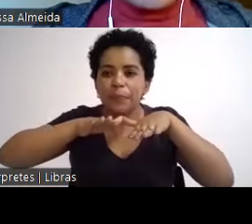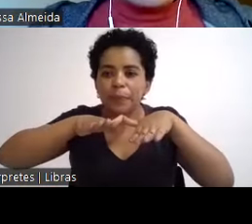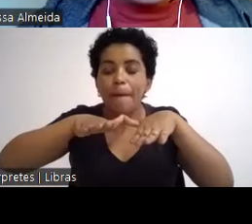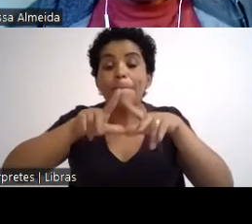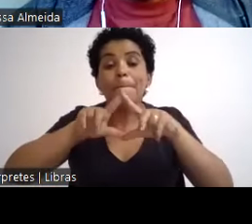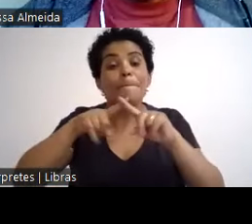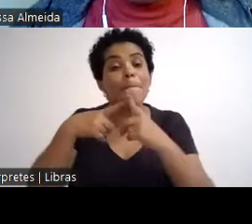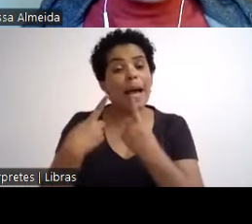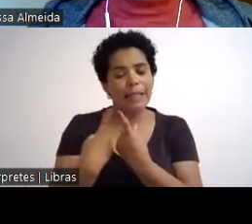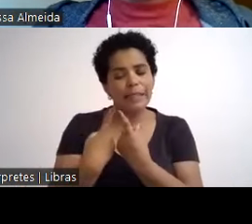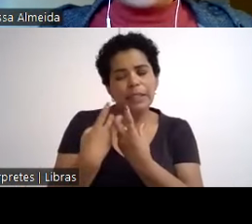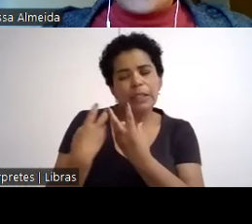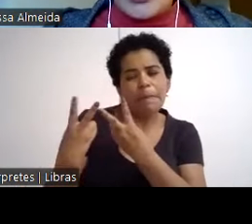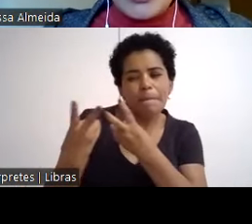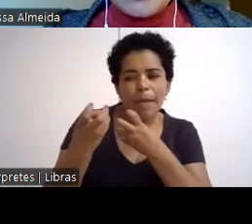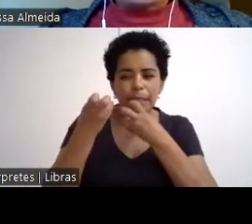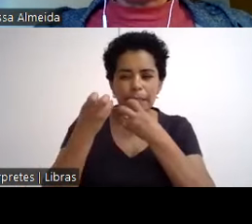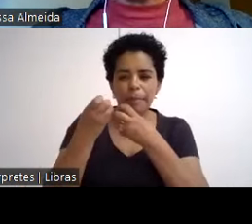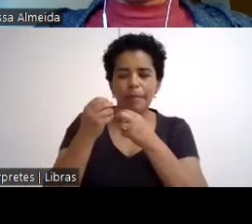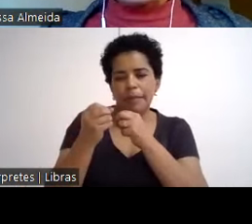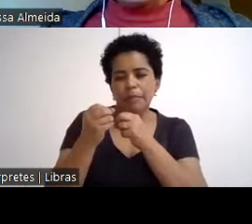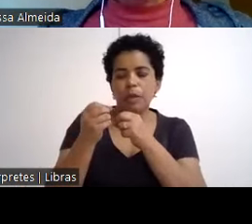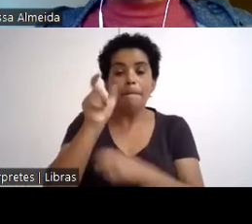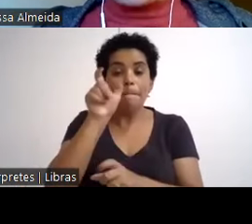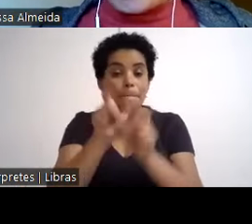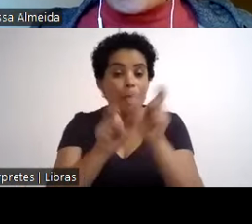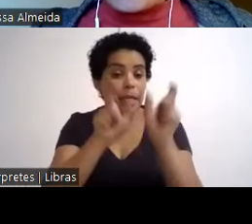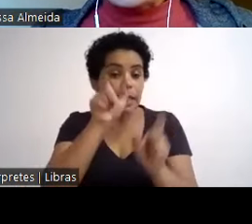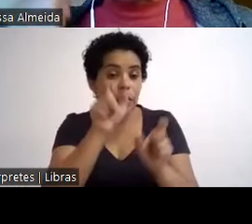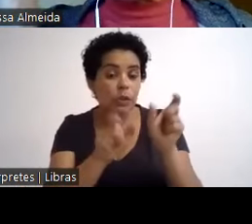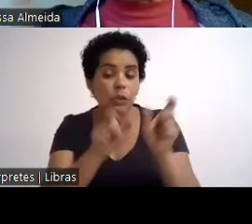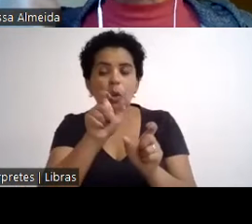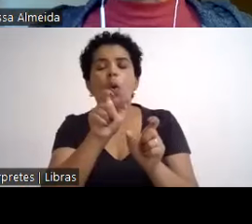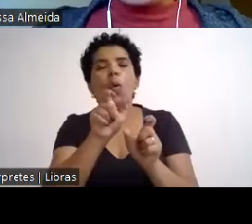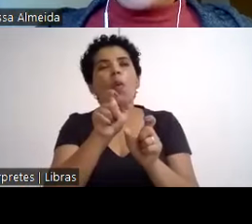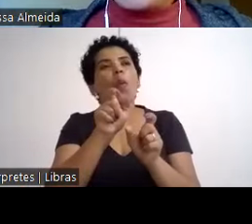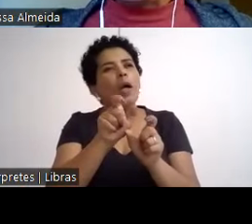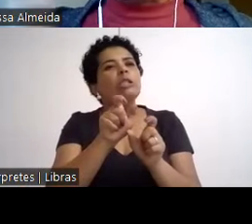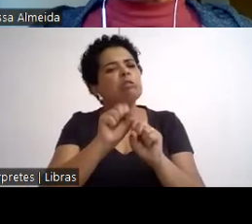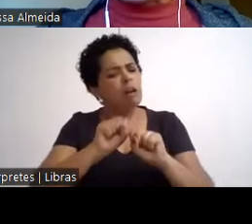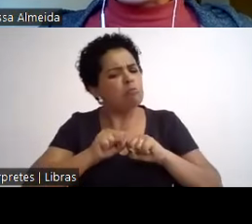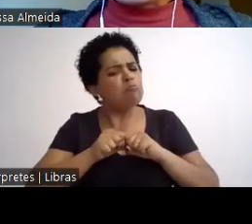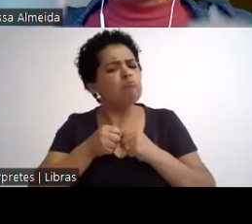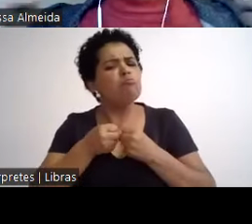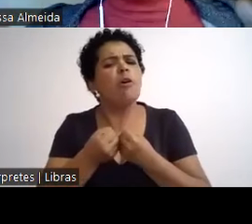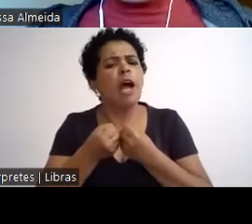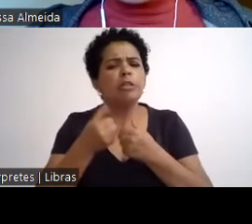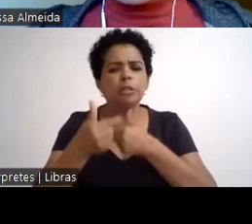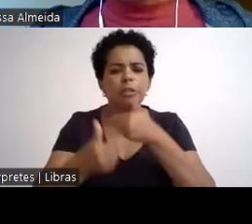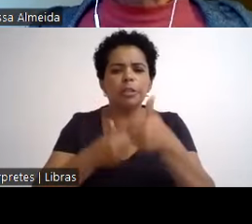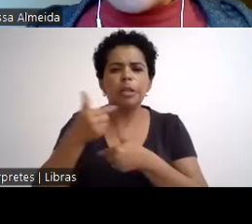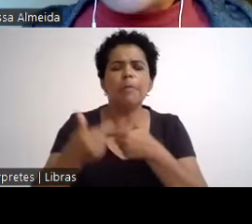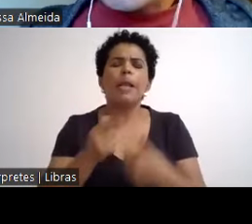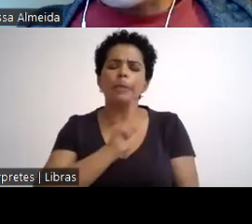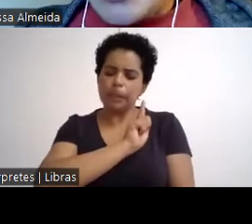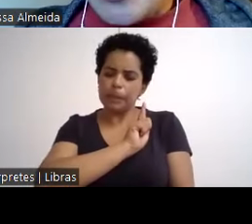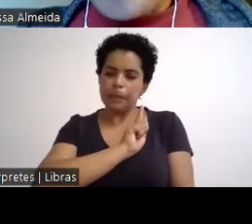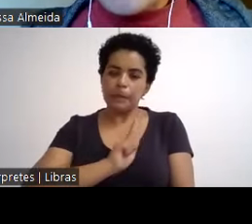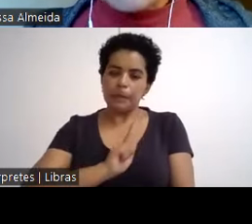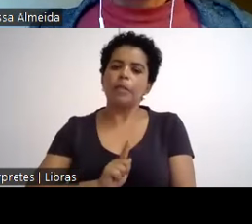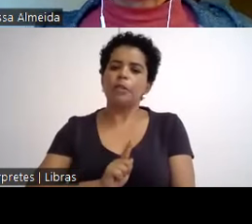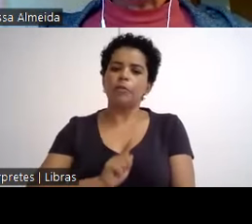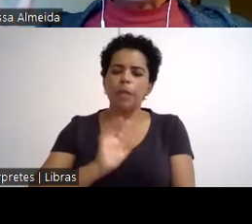né, existiam atores dispostos a fazer essa governança